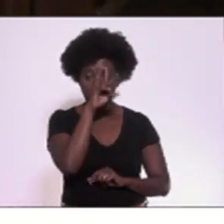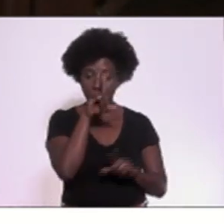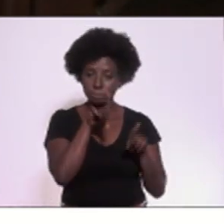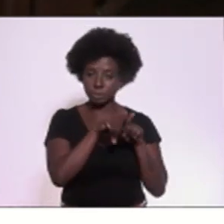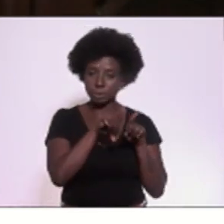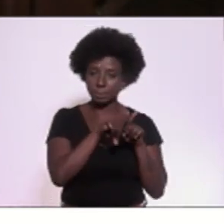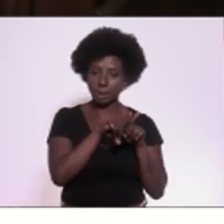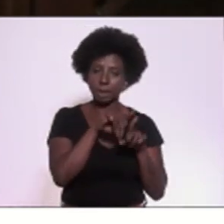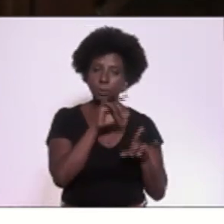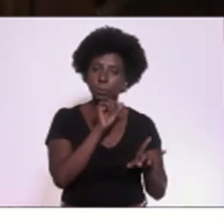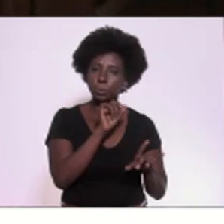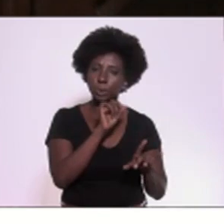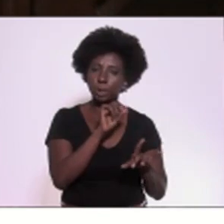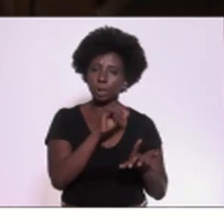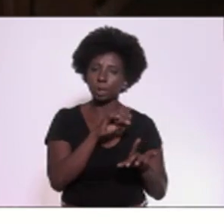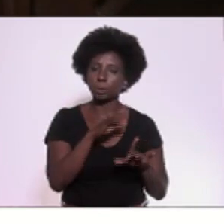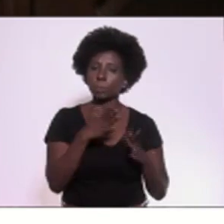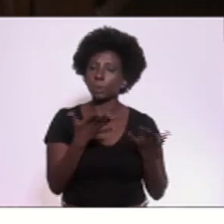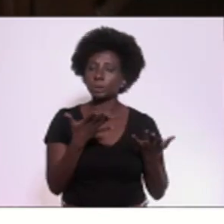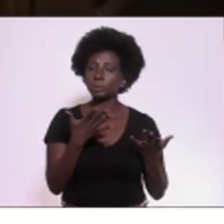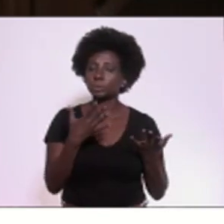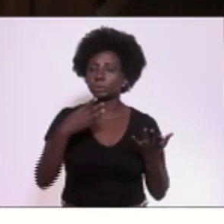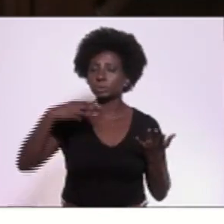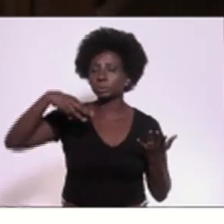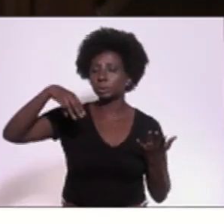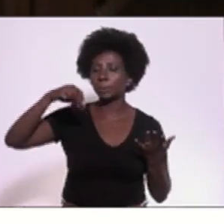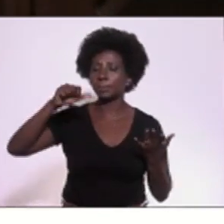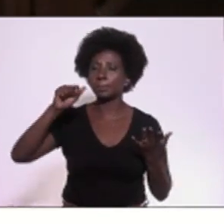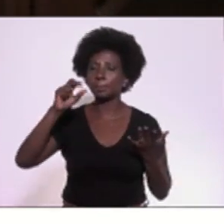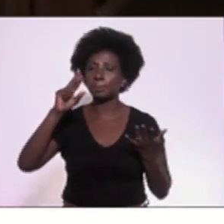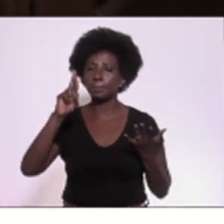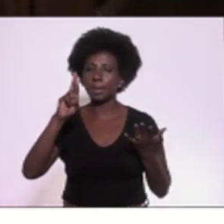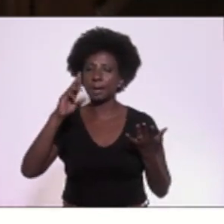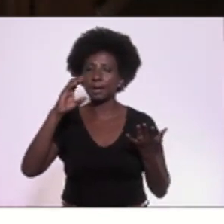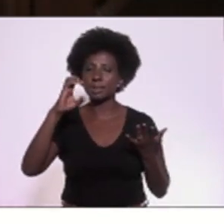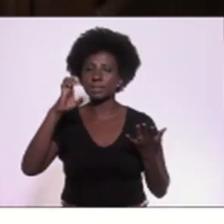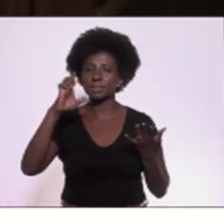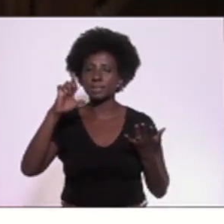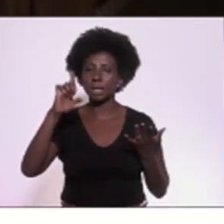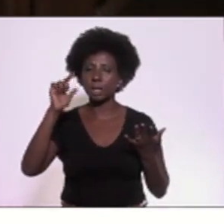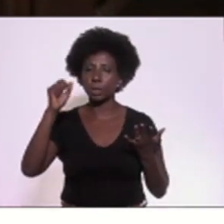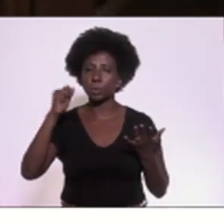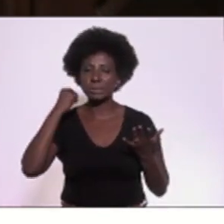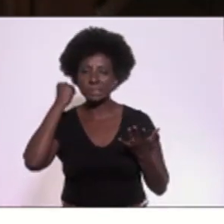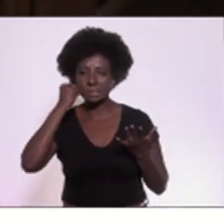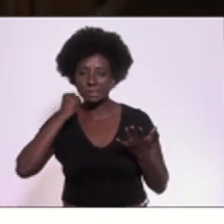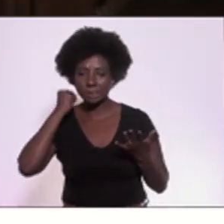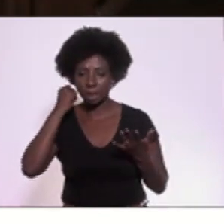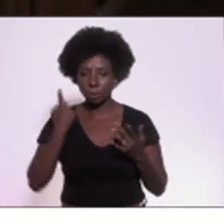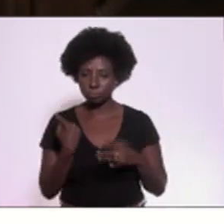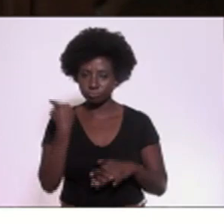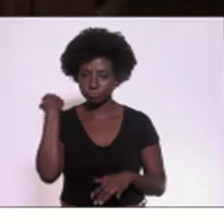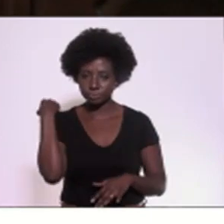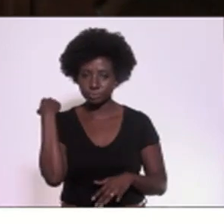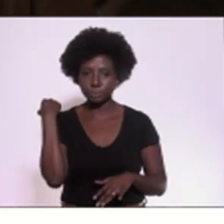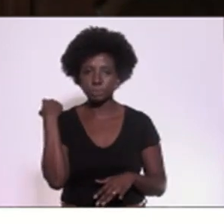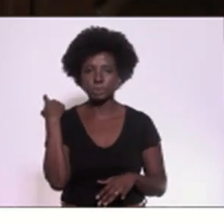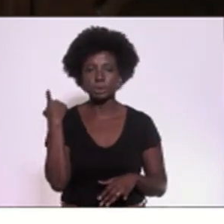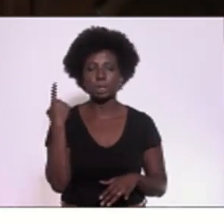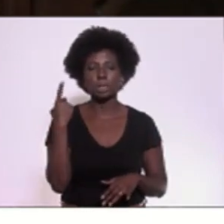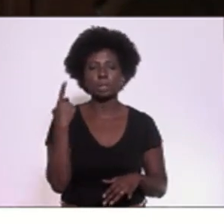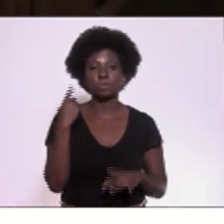Marcelo Alencar foi senador da República e